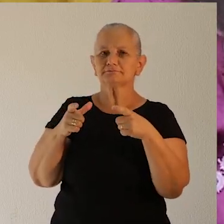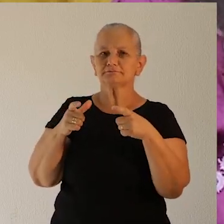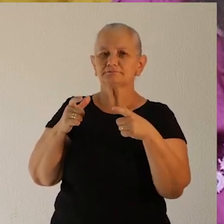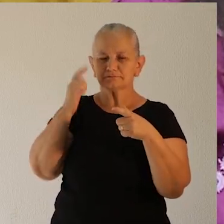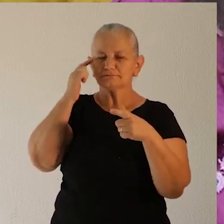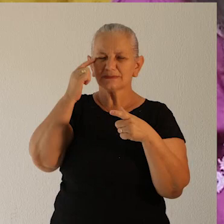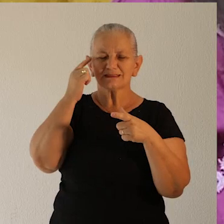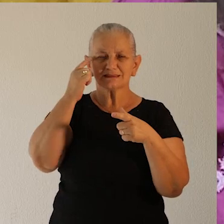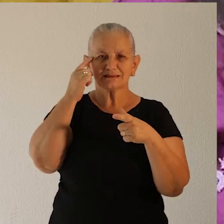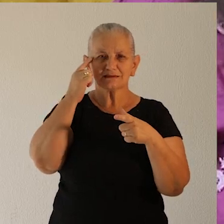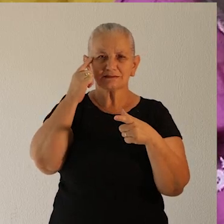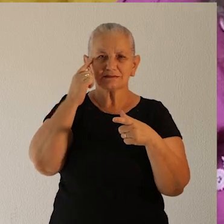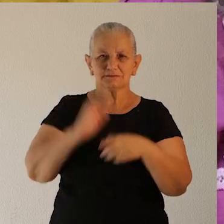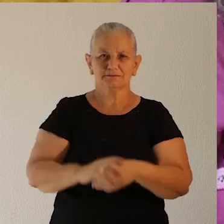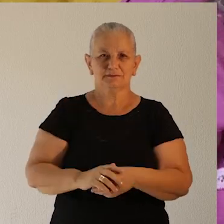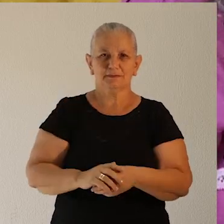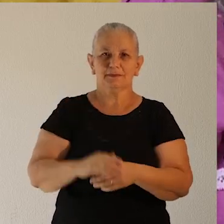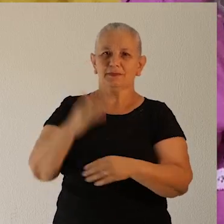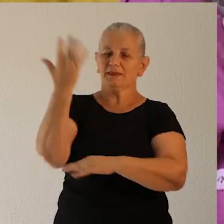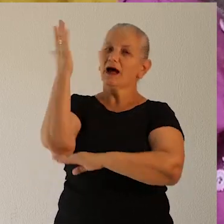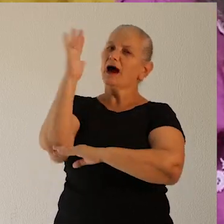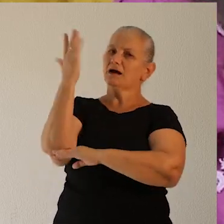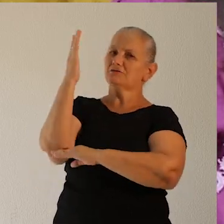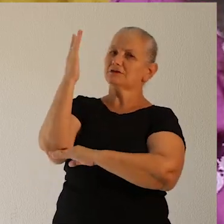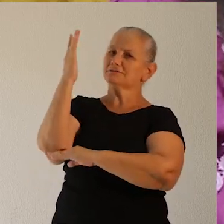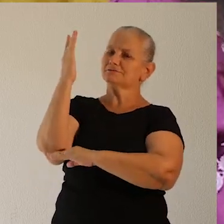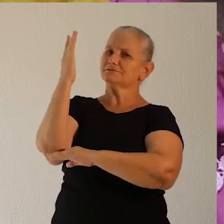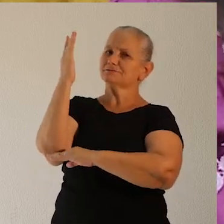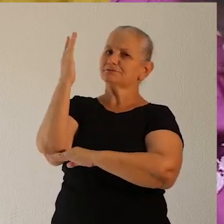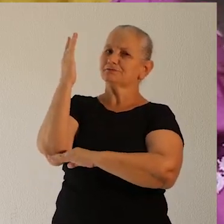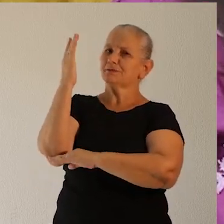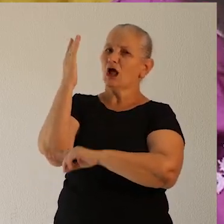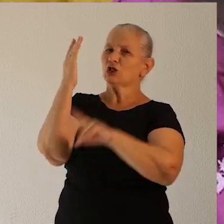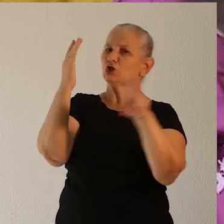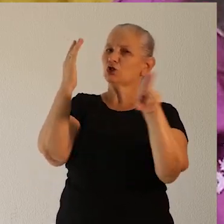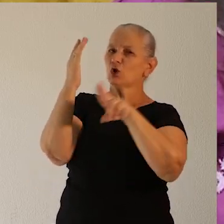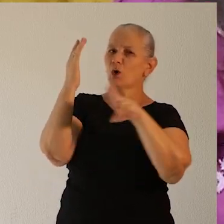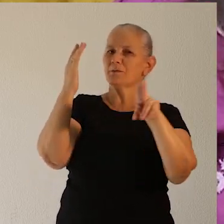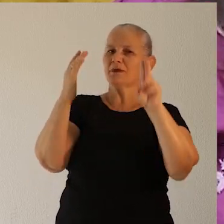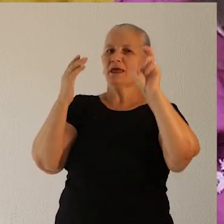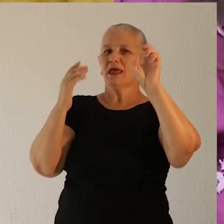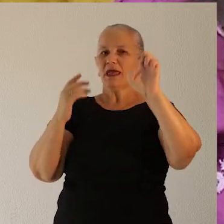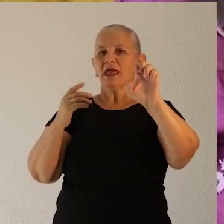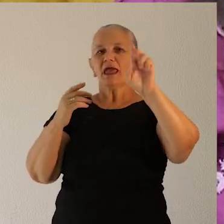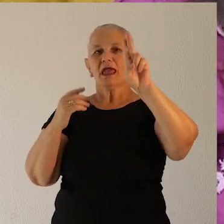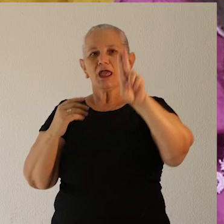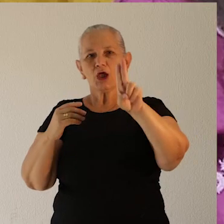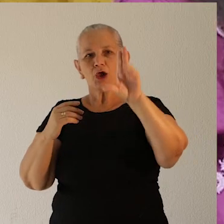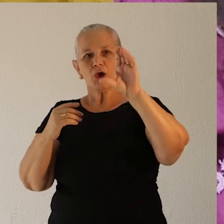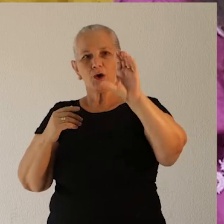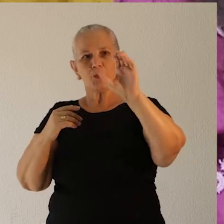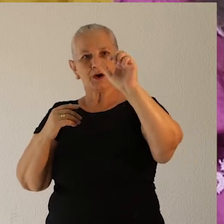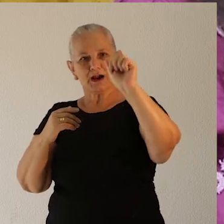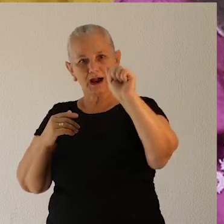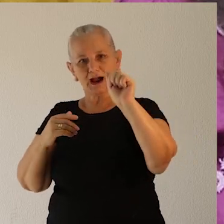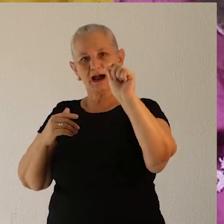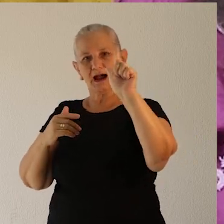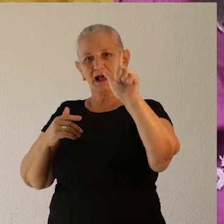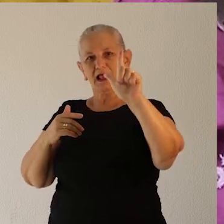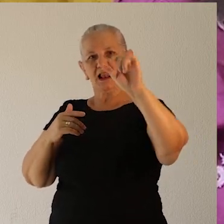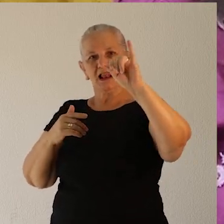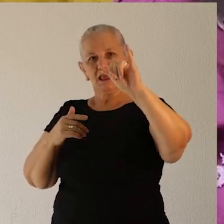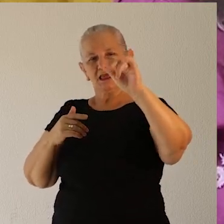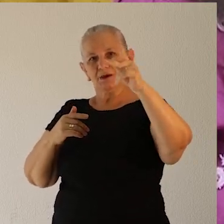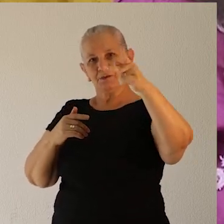vem da natureza, da madeira de uma árvore chamada eucalipto. Tem uma substância chamada